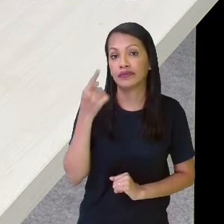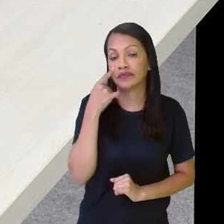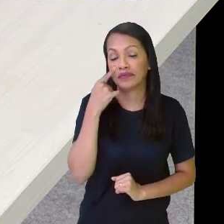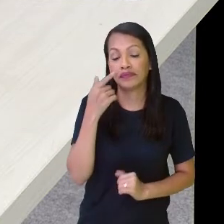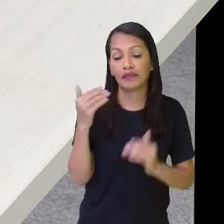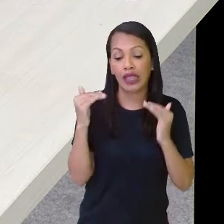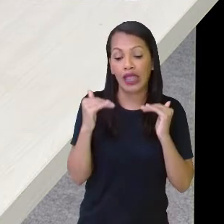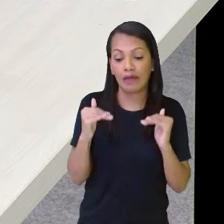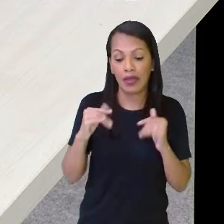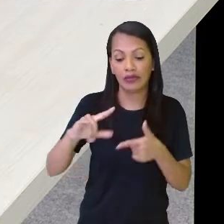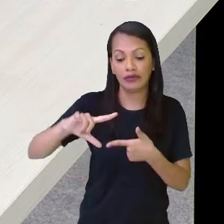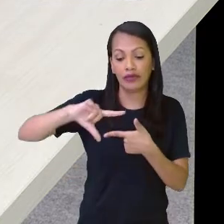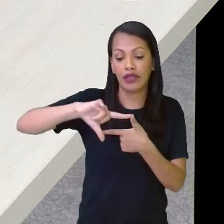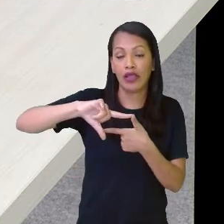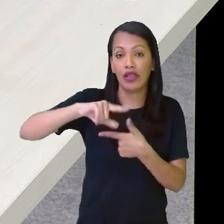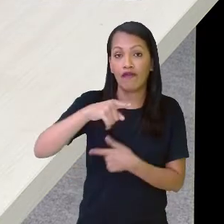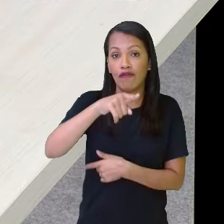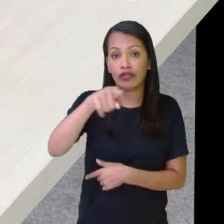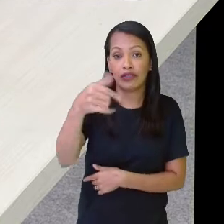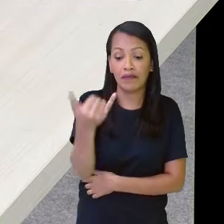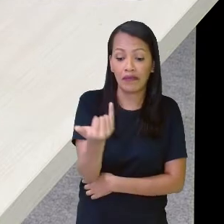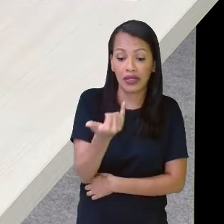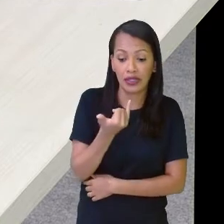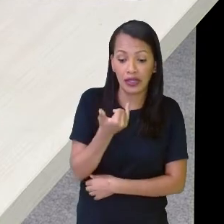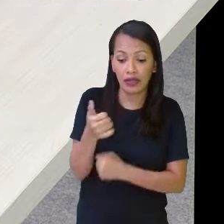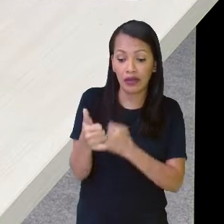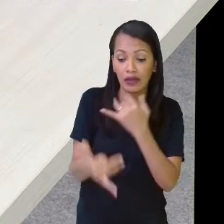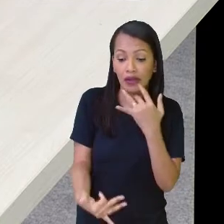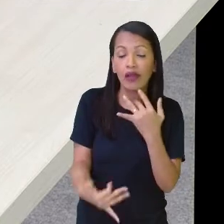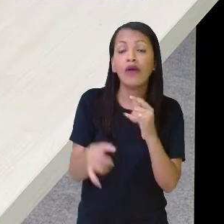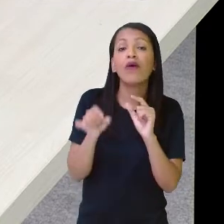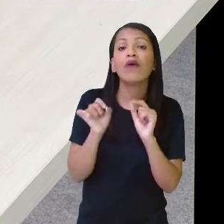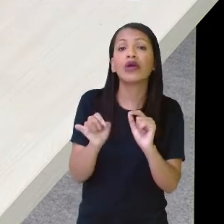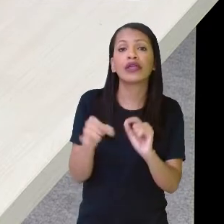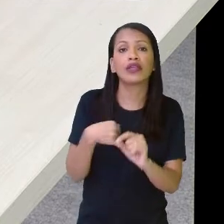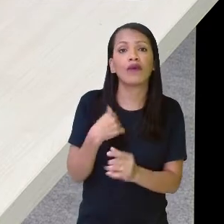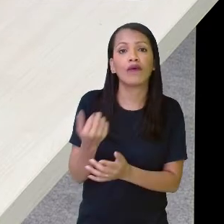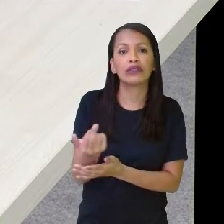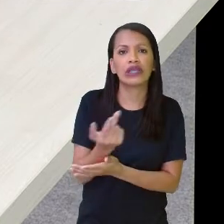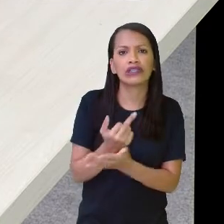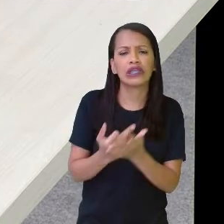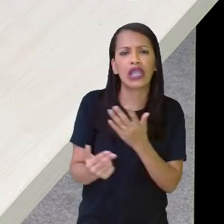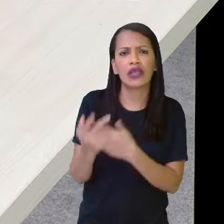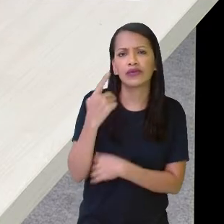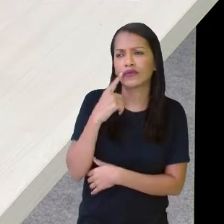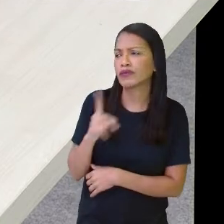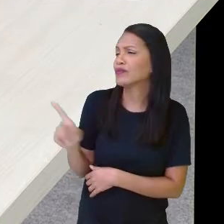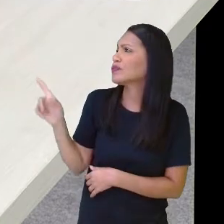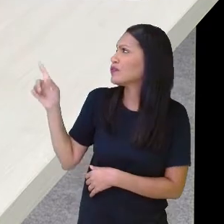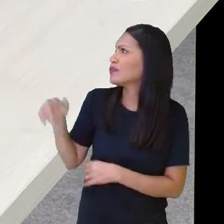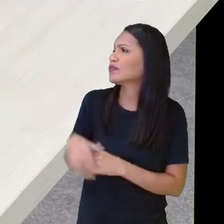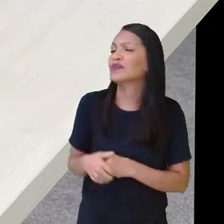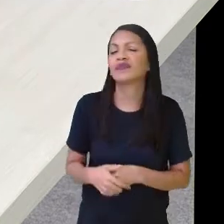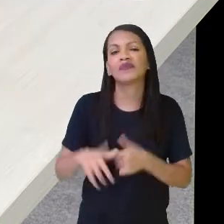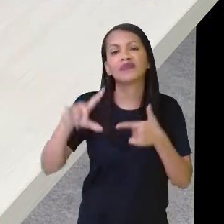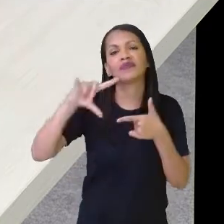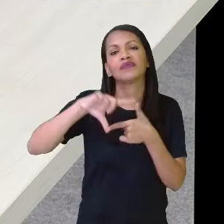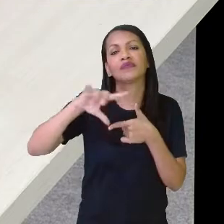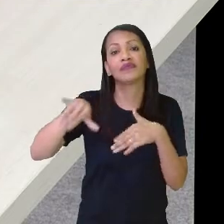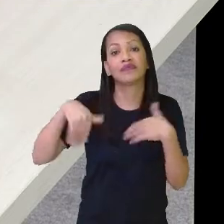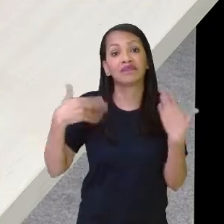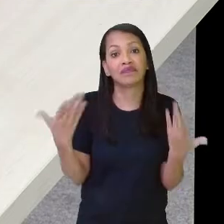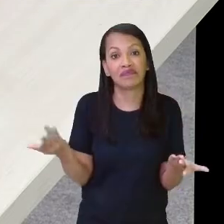aqui, e aí eu quero que vocês me digam aí no chat o que é que eu estou desenhando. Eu vou construir aqui nessa parte de baixo.